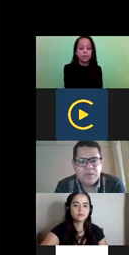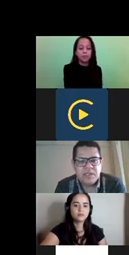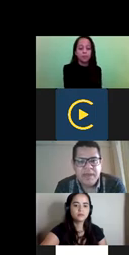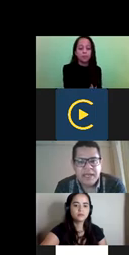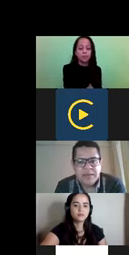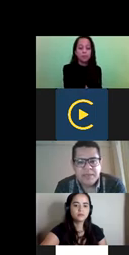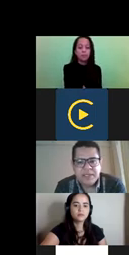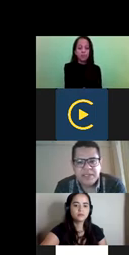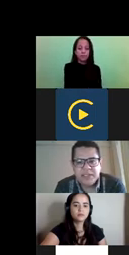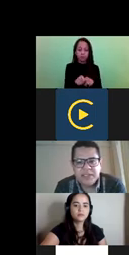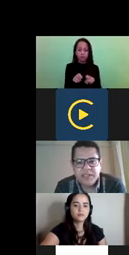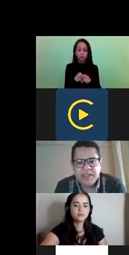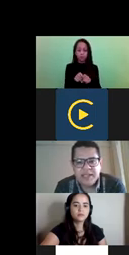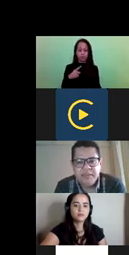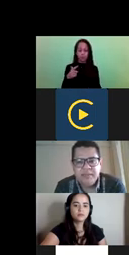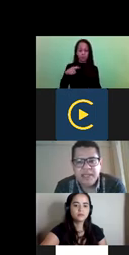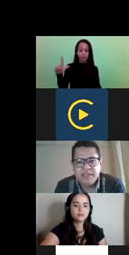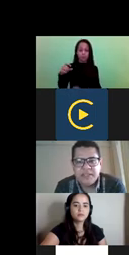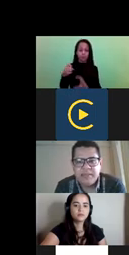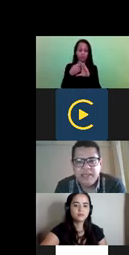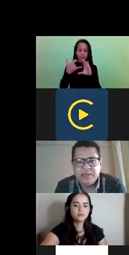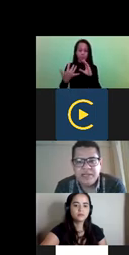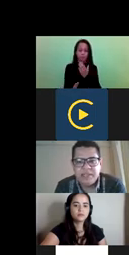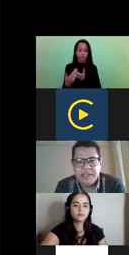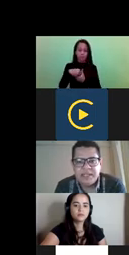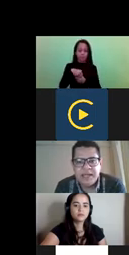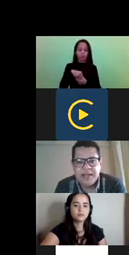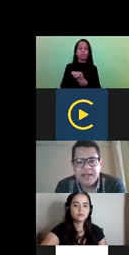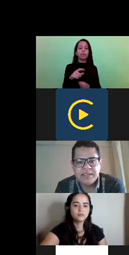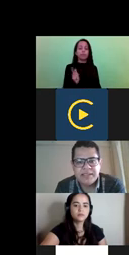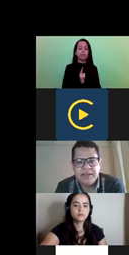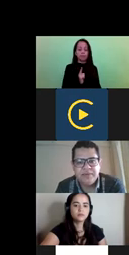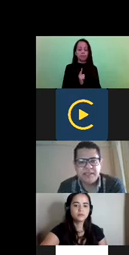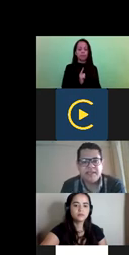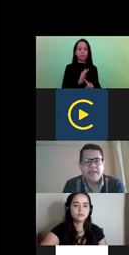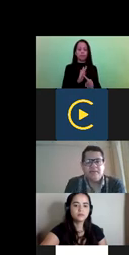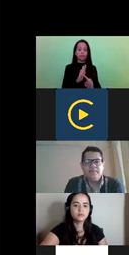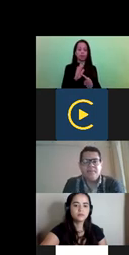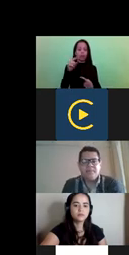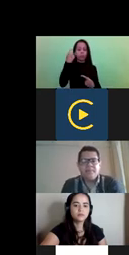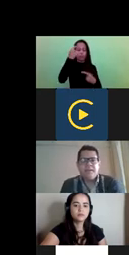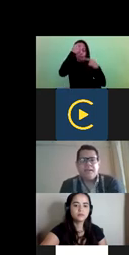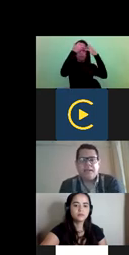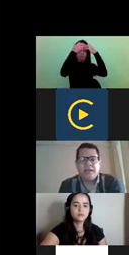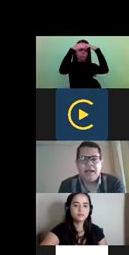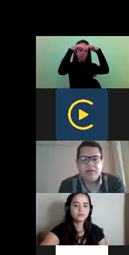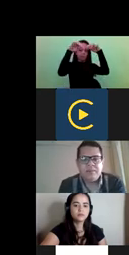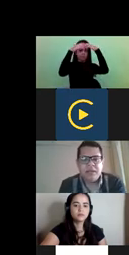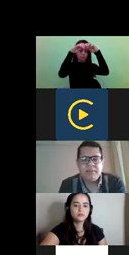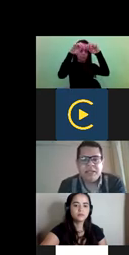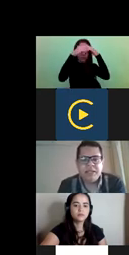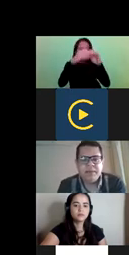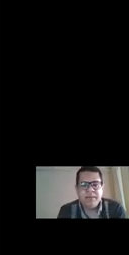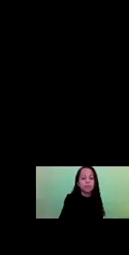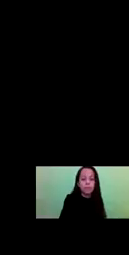Um outro aspecto para a gente ter em mente também durante essa reflexão, agora